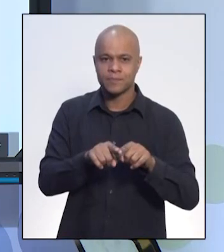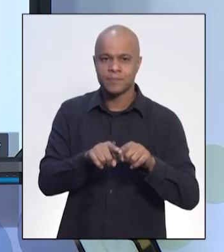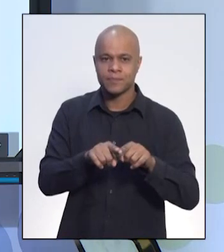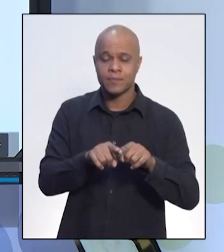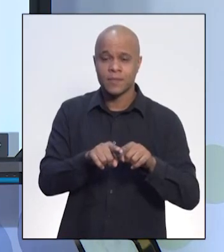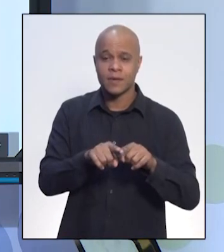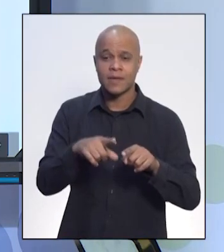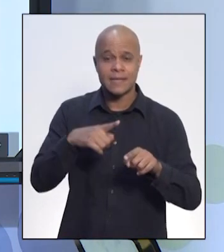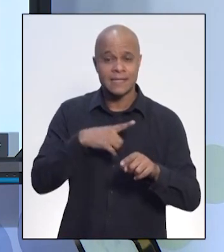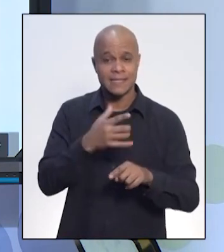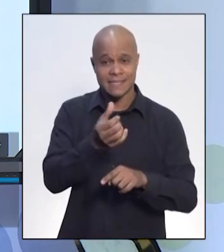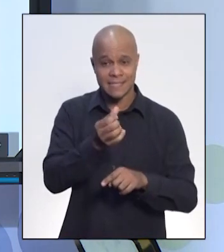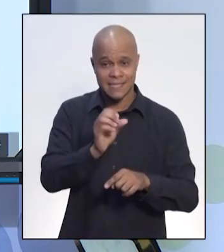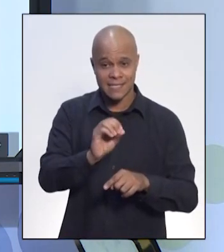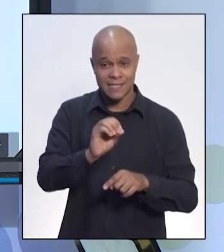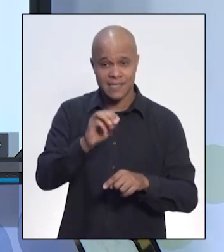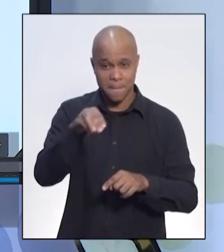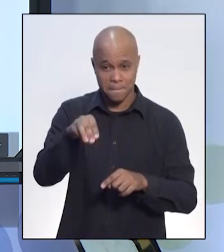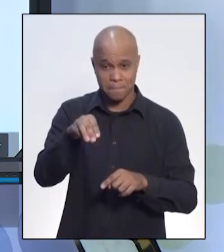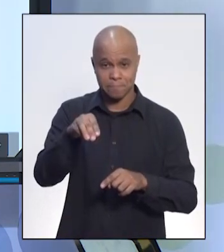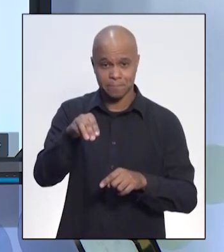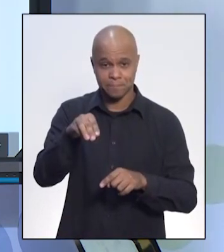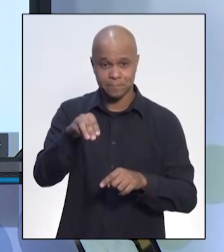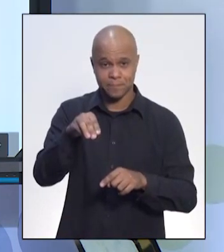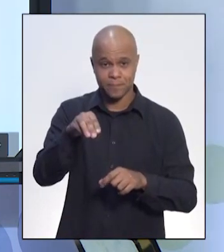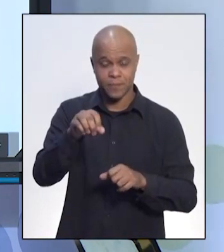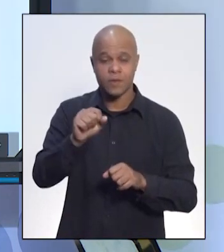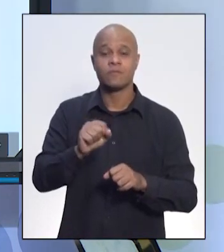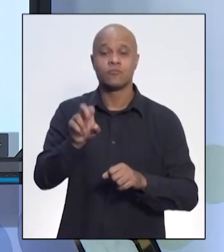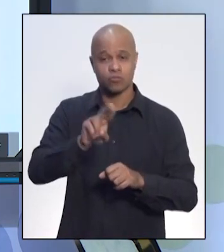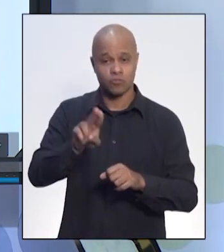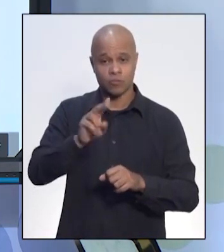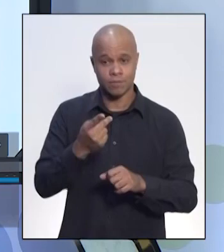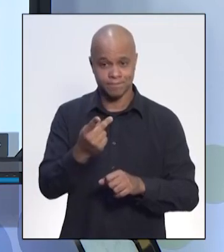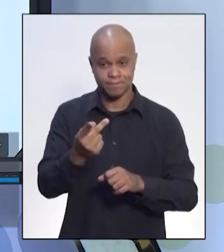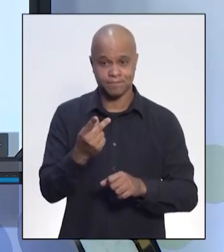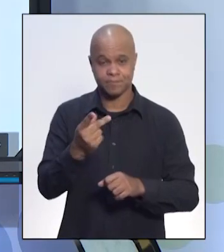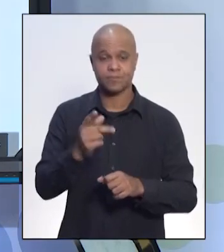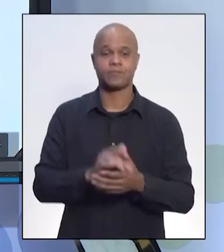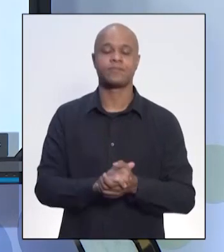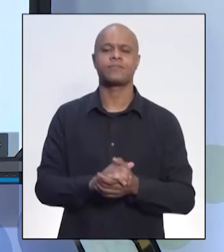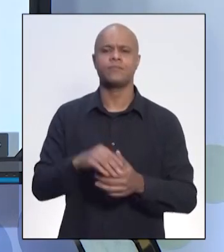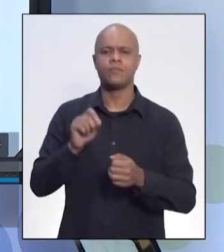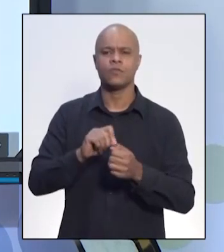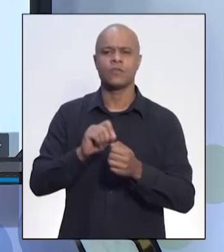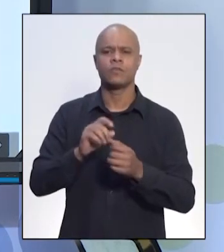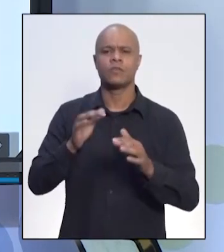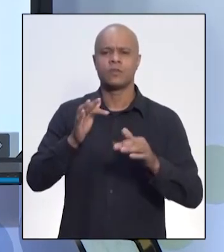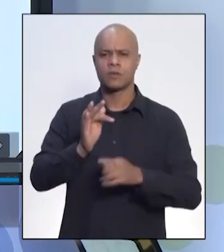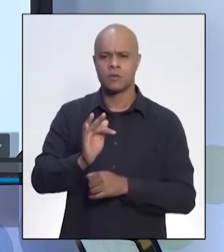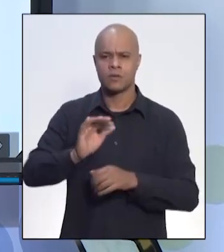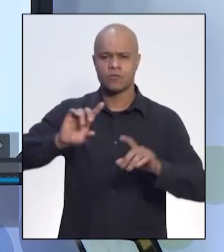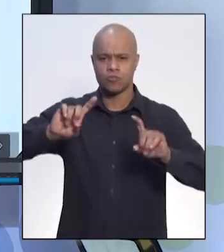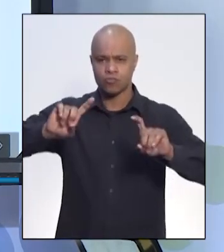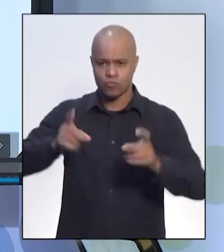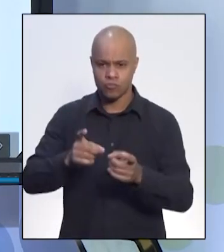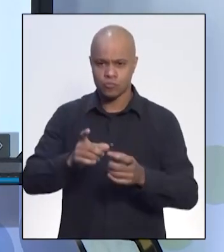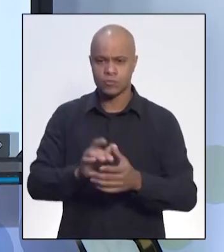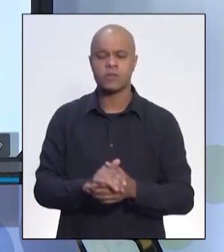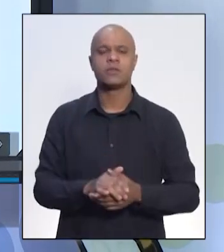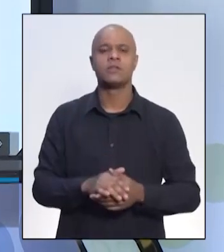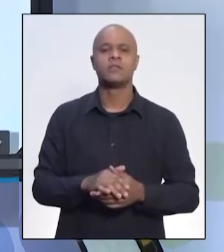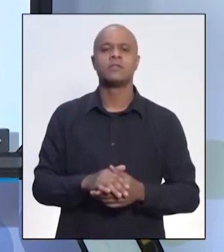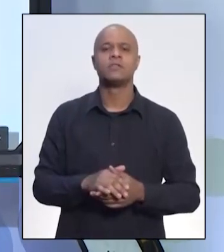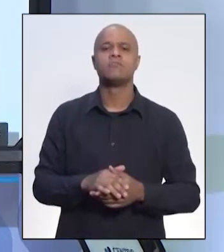máximo 60 metros de cerca, que é o que a gente vai usar. Então, a gente vai escrever uma funçãozinha entre o y e o x, que tem a ver com